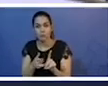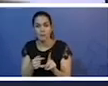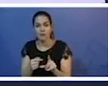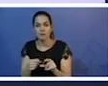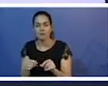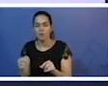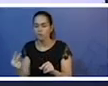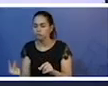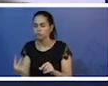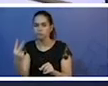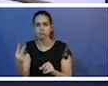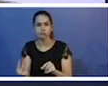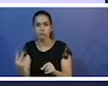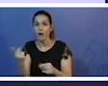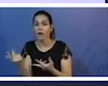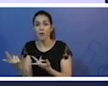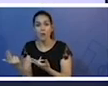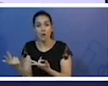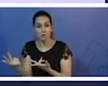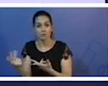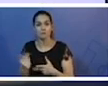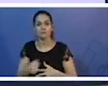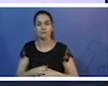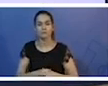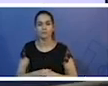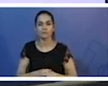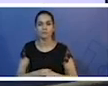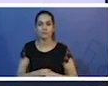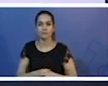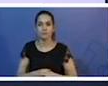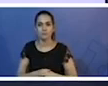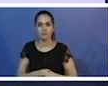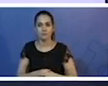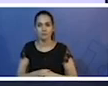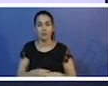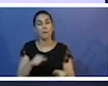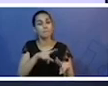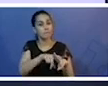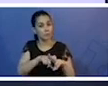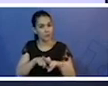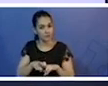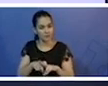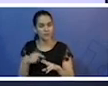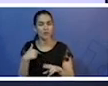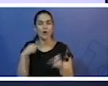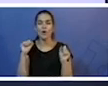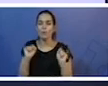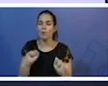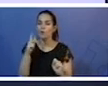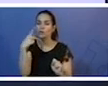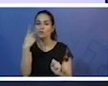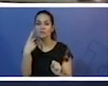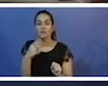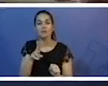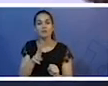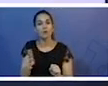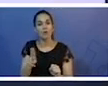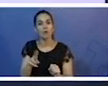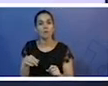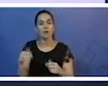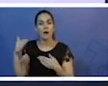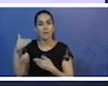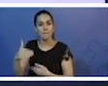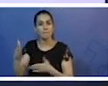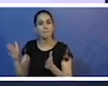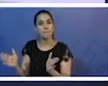ângulos juntos são iguais a esses dois juntos. Por isso, eu posso dizer que isso aqui é um paralelogramo.